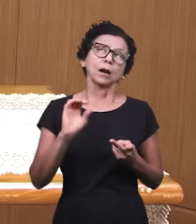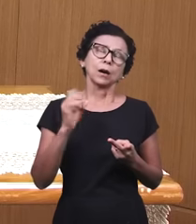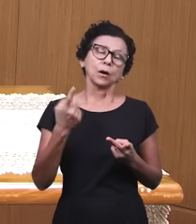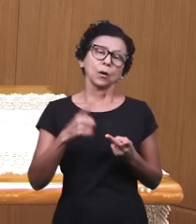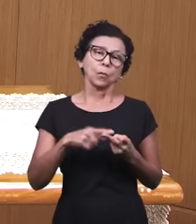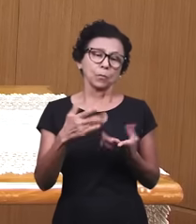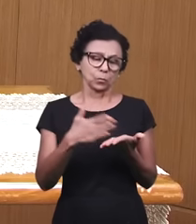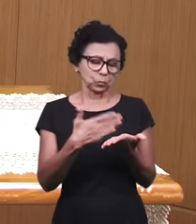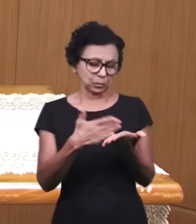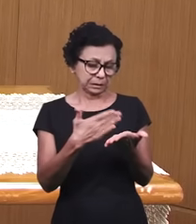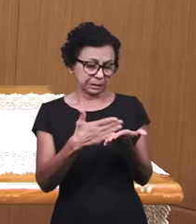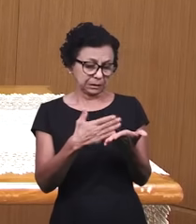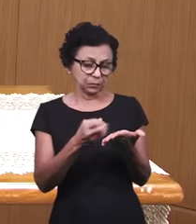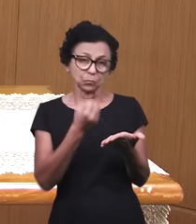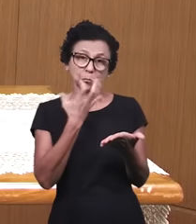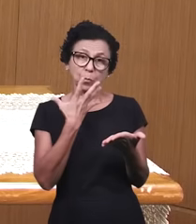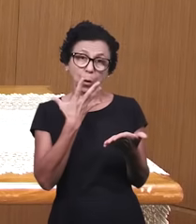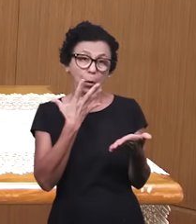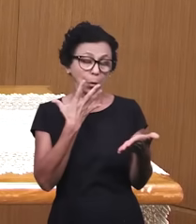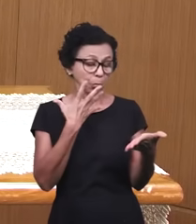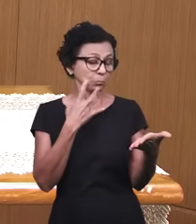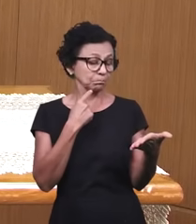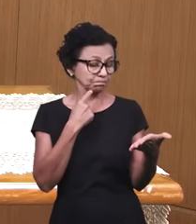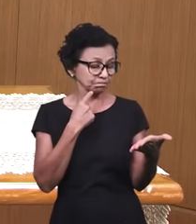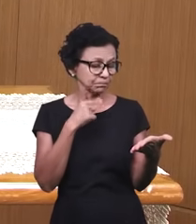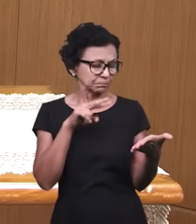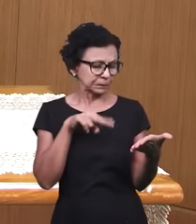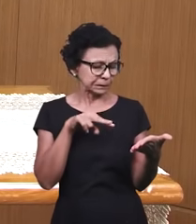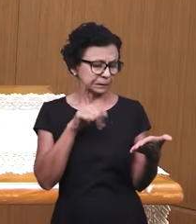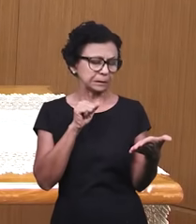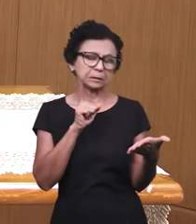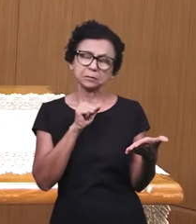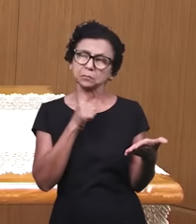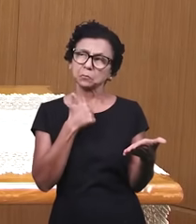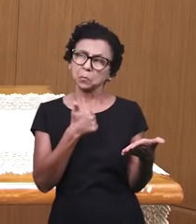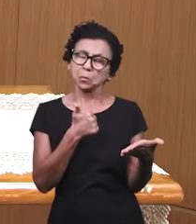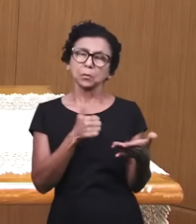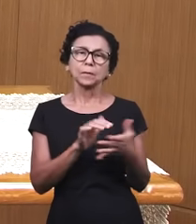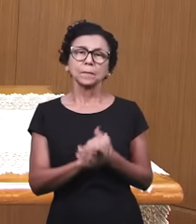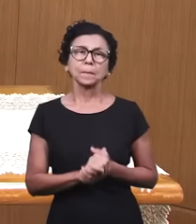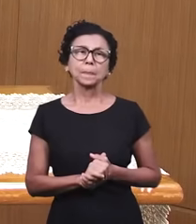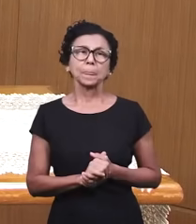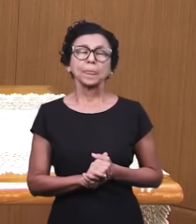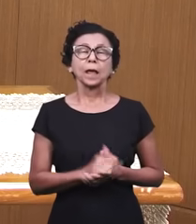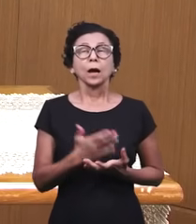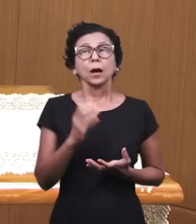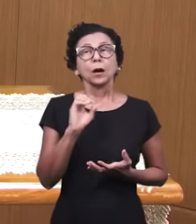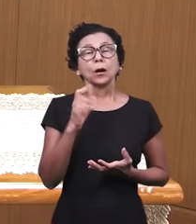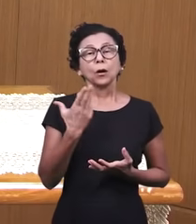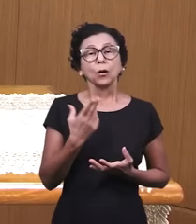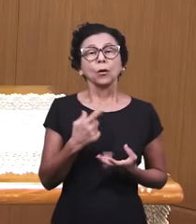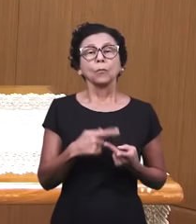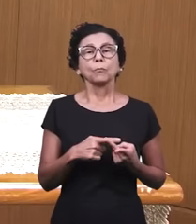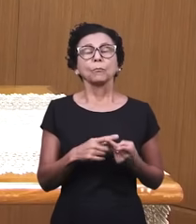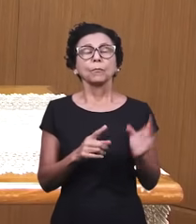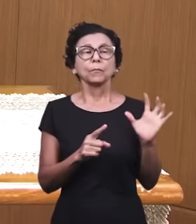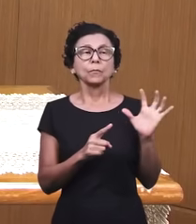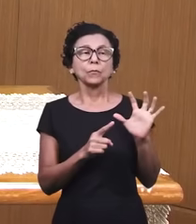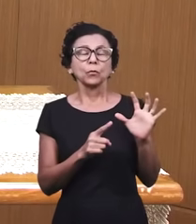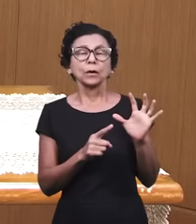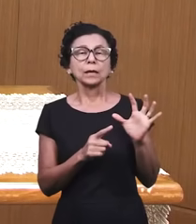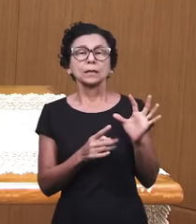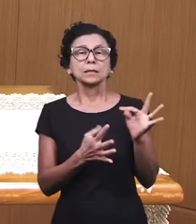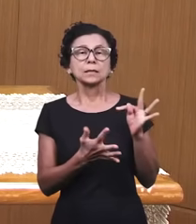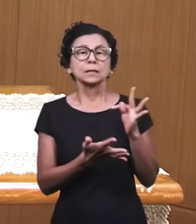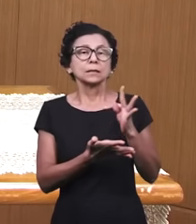internet, em uma teologia, não, é o Espírito Santo falando